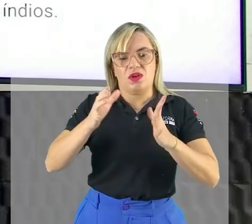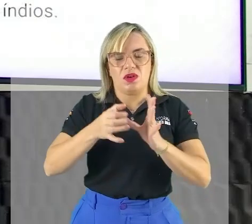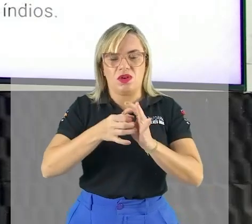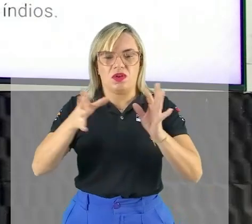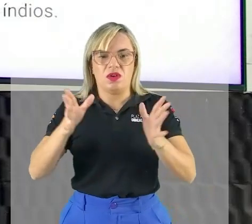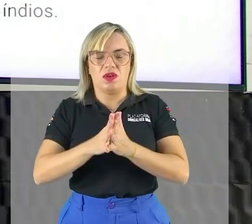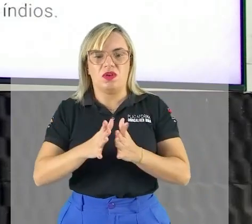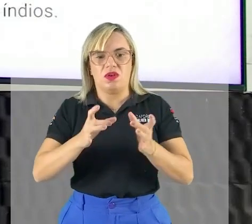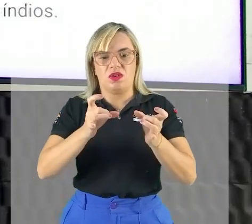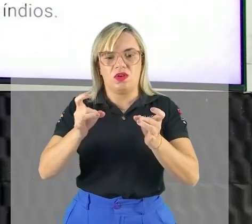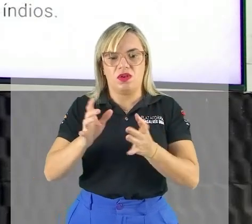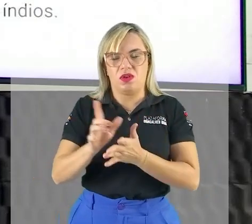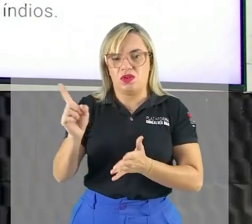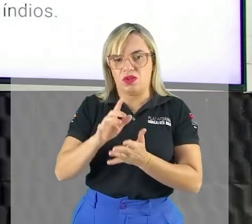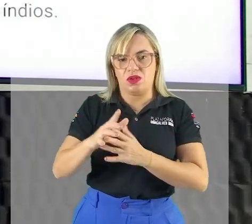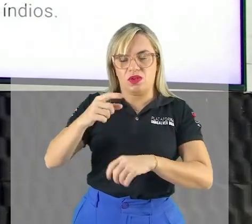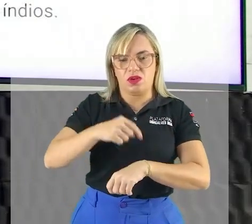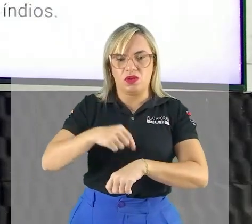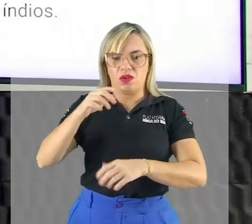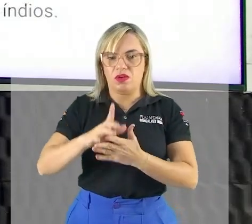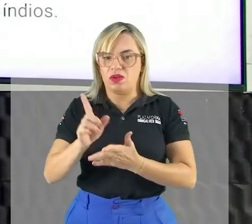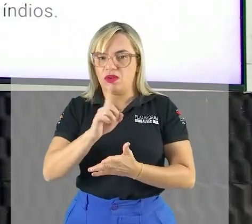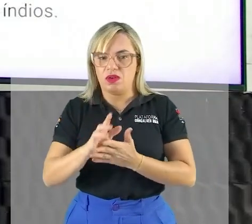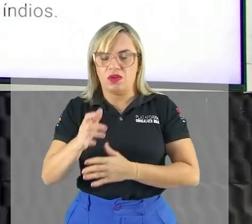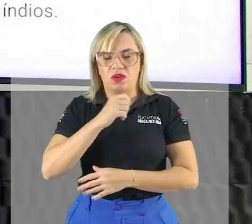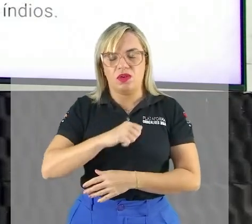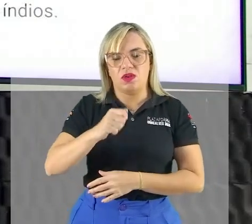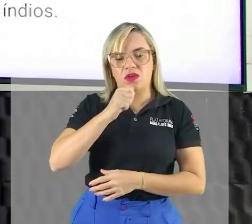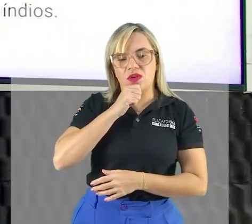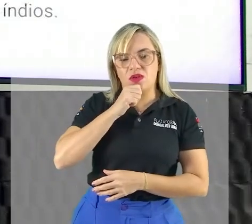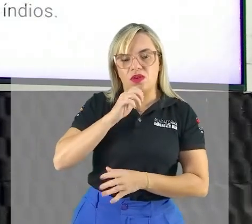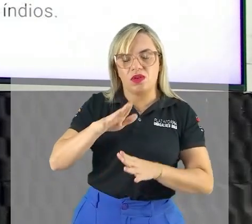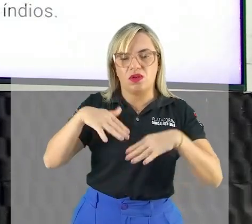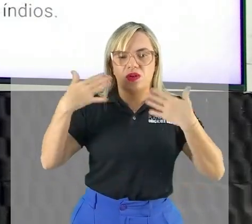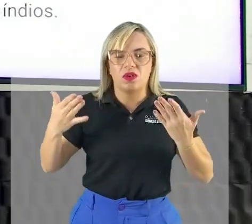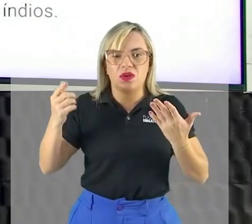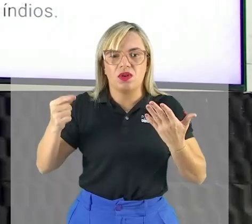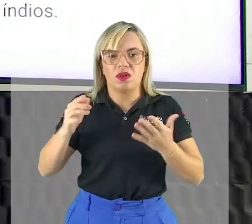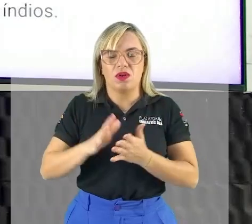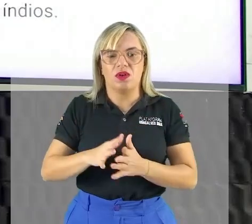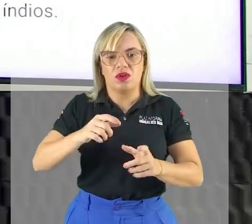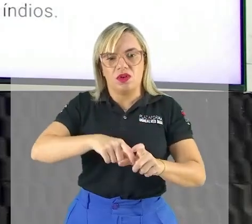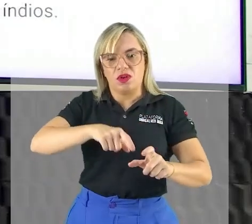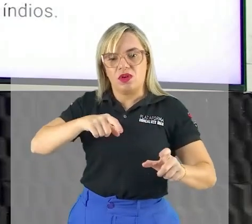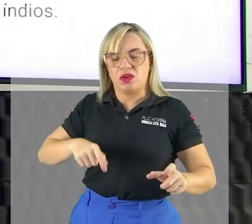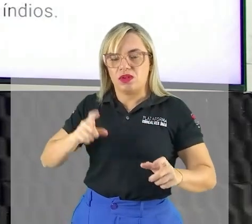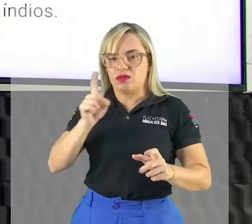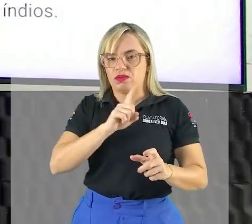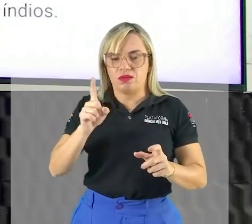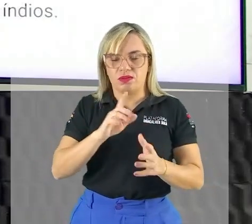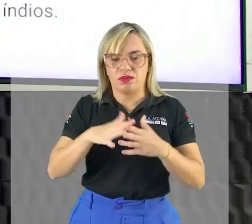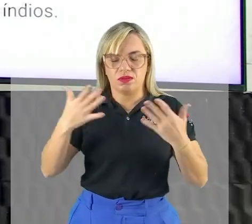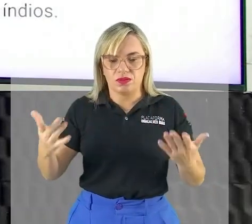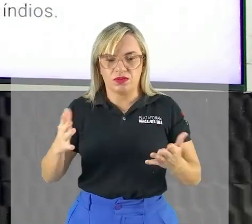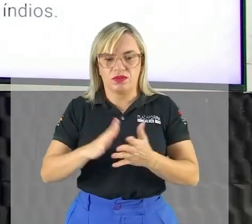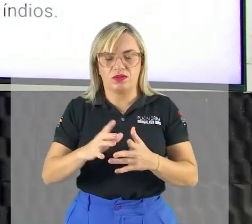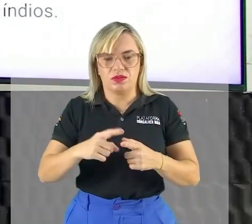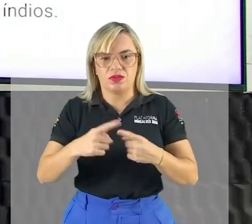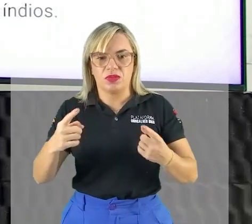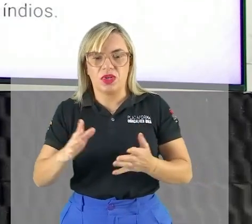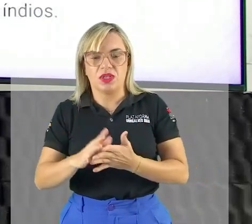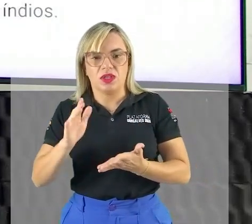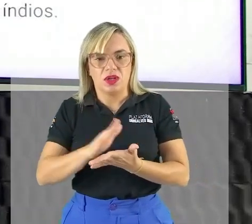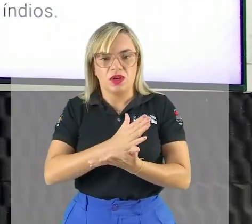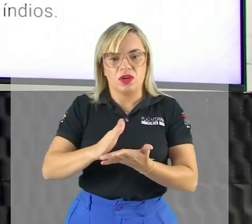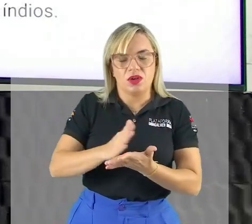desse comércio não é o momento ainda gente eh de emancipação né embora alguns até